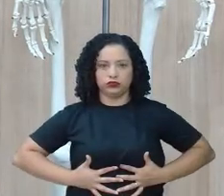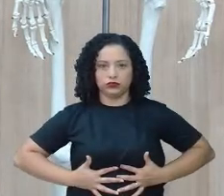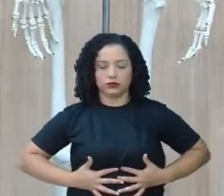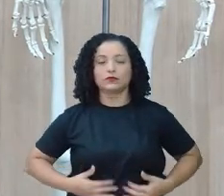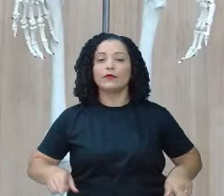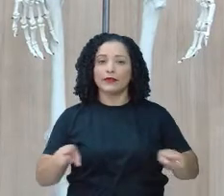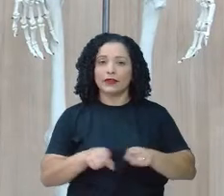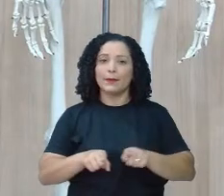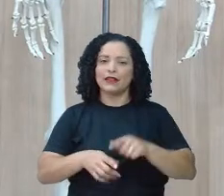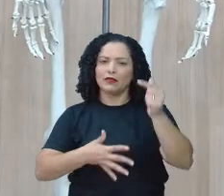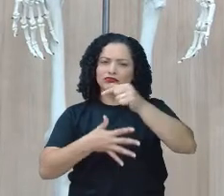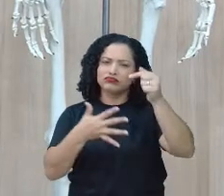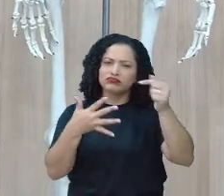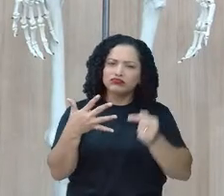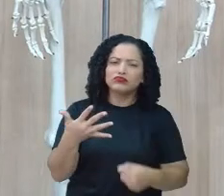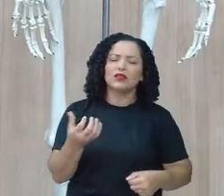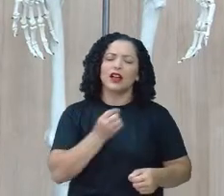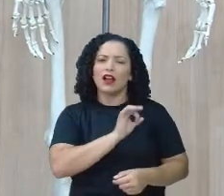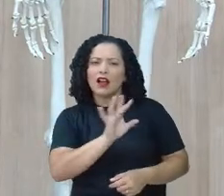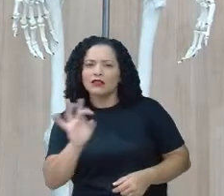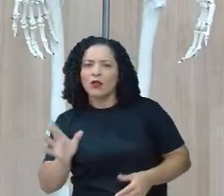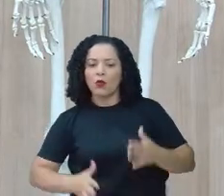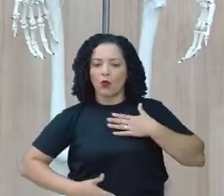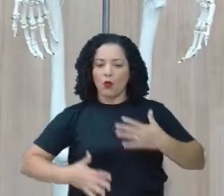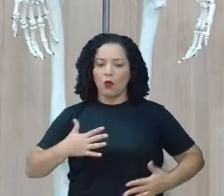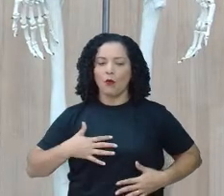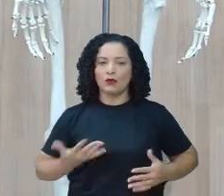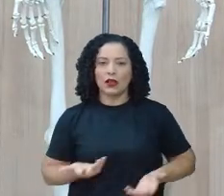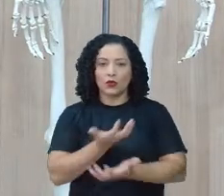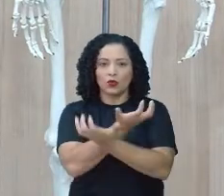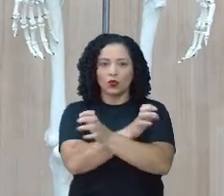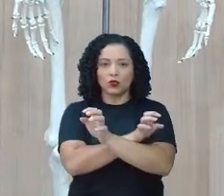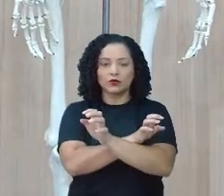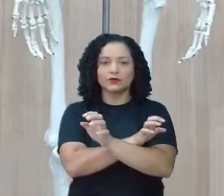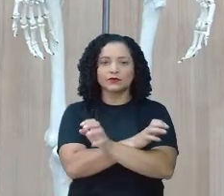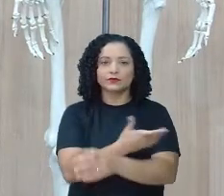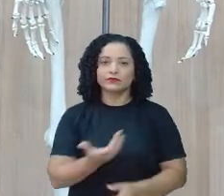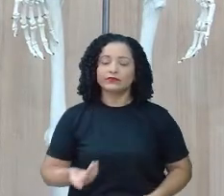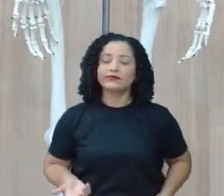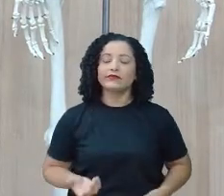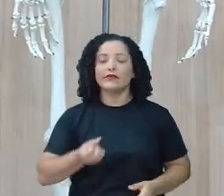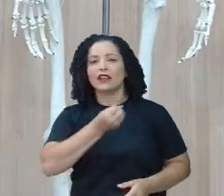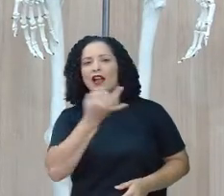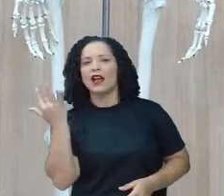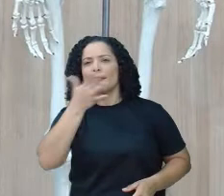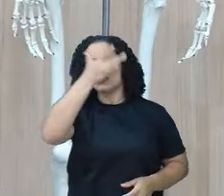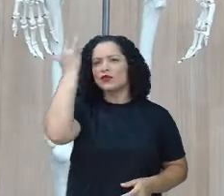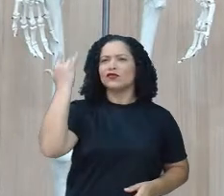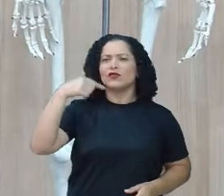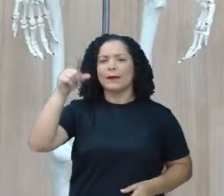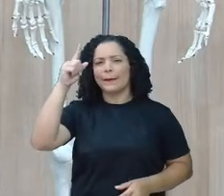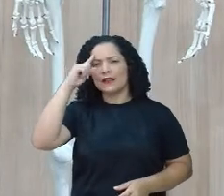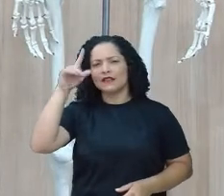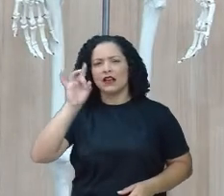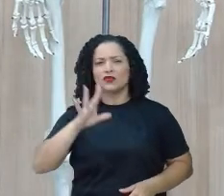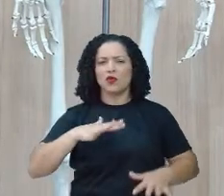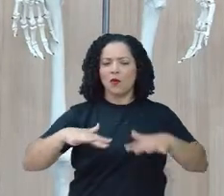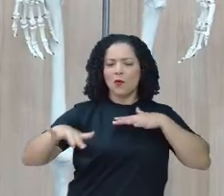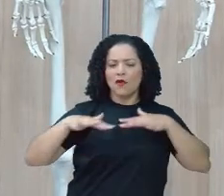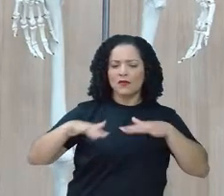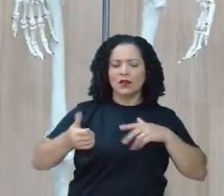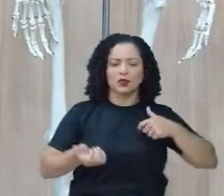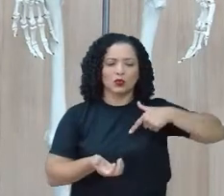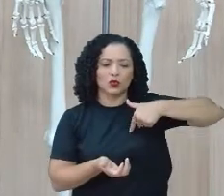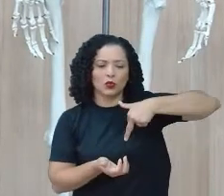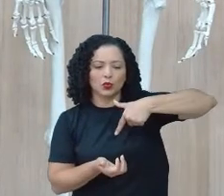das funções. Então, o nosso esqueleto tem todas essas funções, onde muita gente pensava que era só para locomover, né? Se